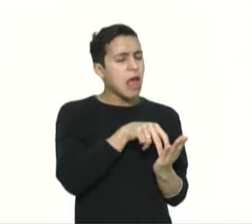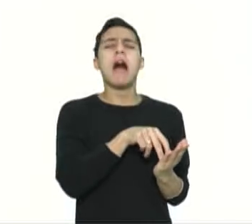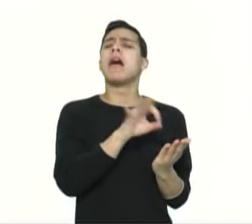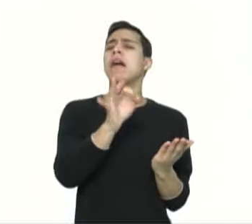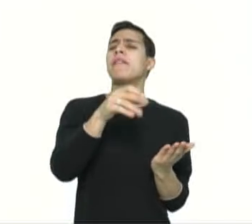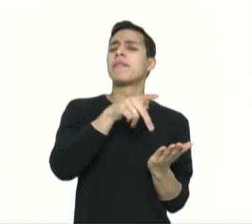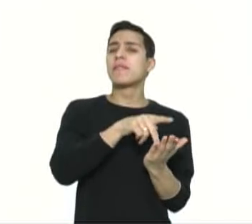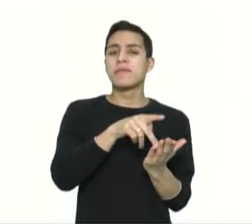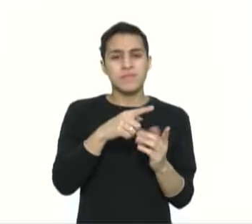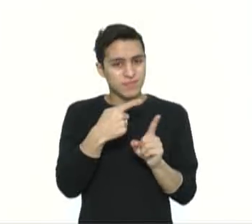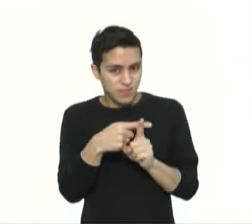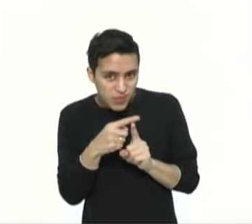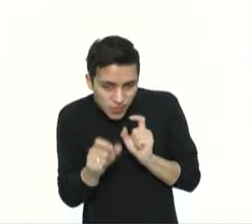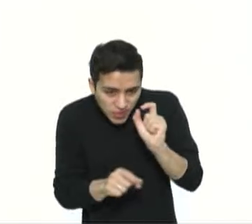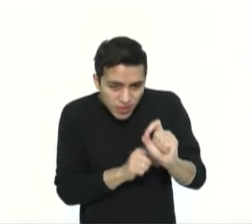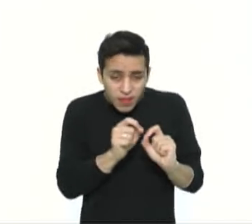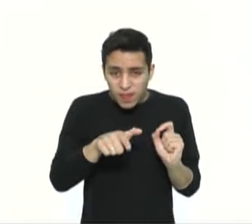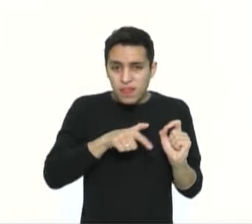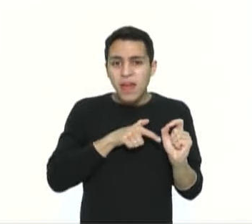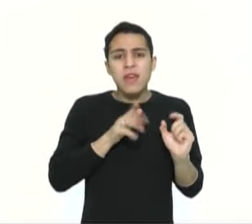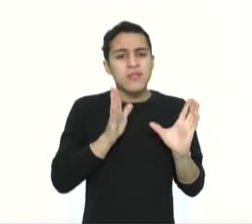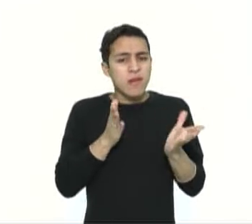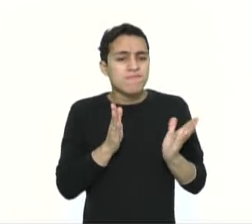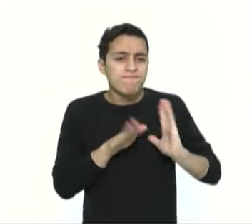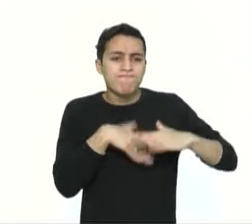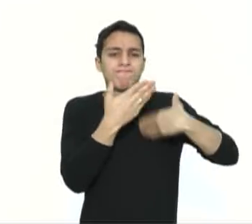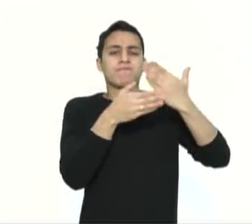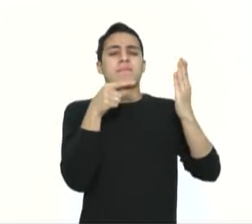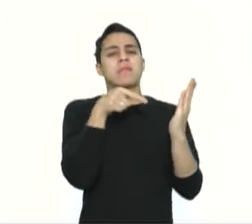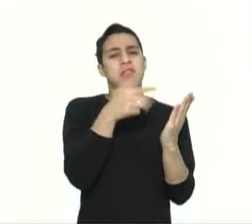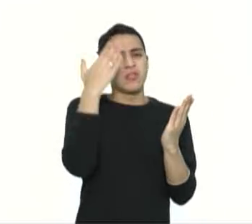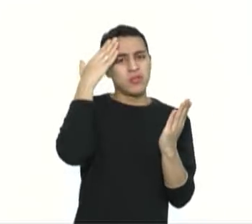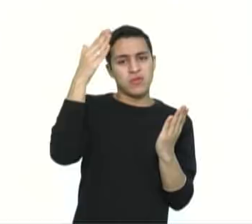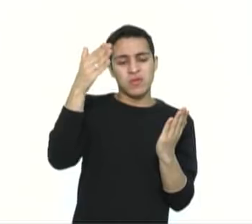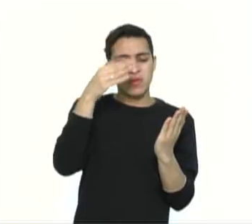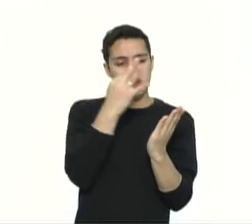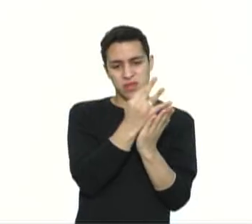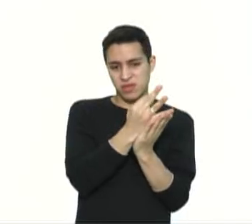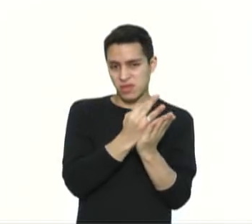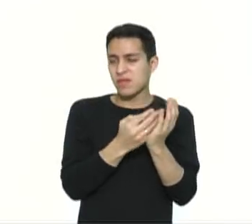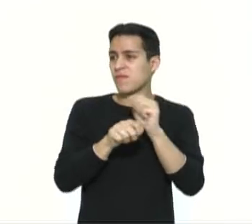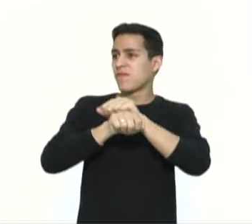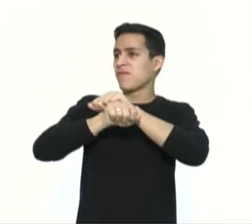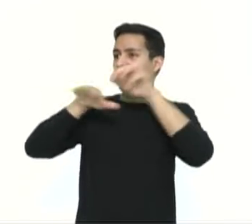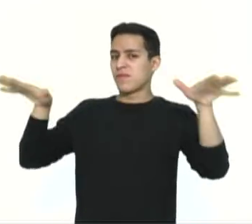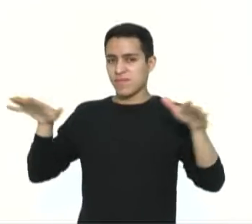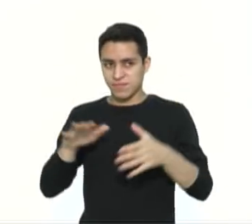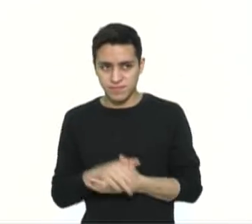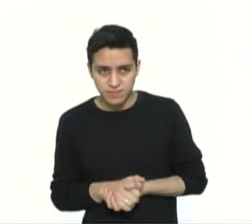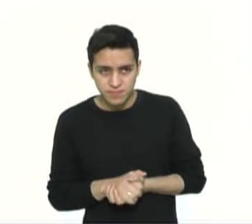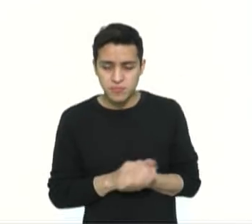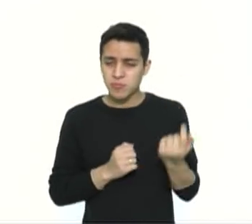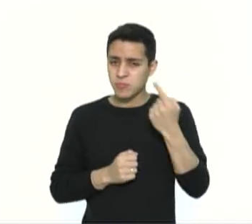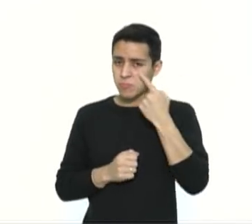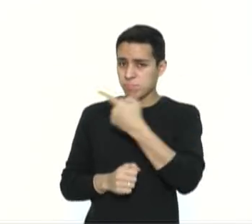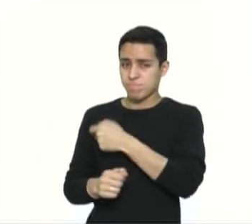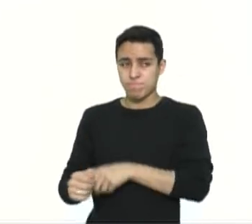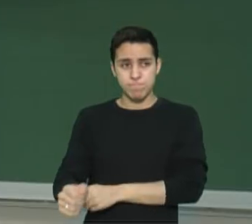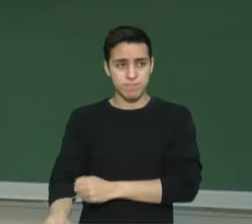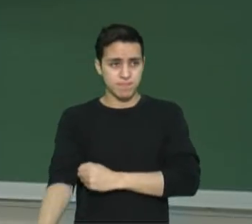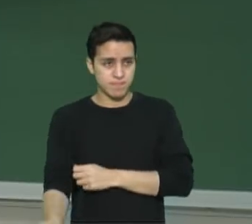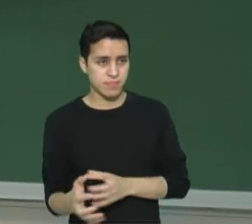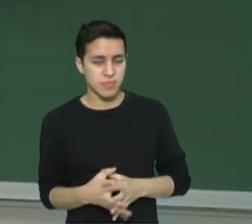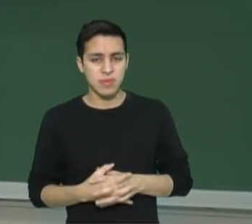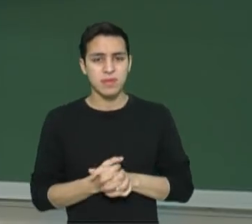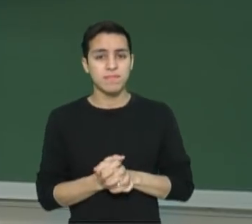premissa graças ao sucesso que esses textos têm entre eles. Voltando aqui no nosso infográfico, veja só, tudo